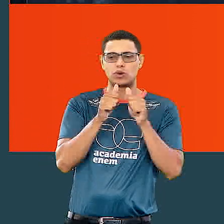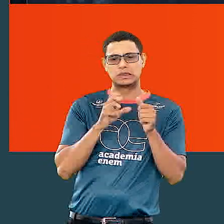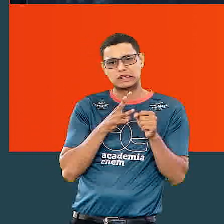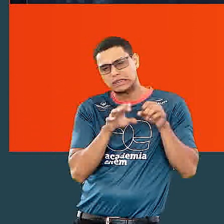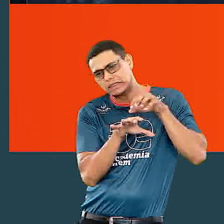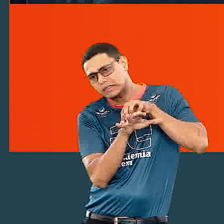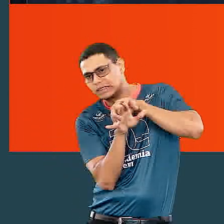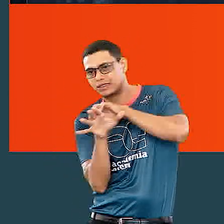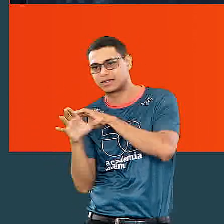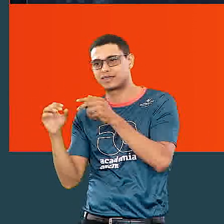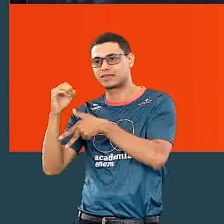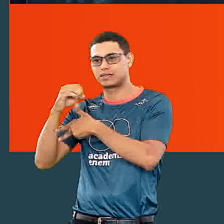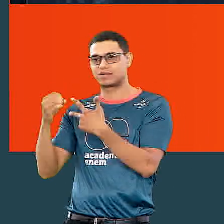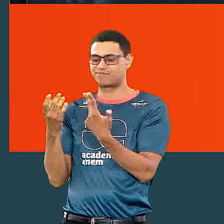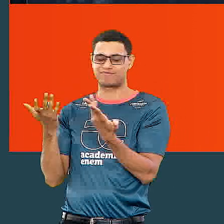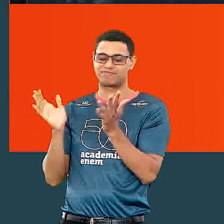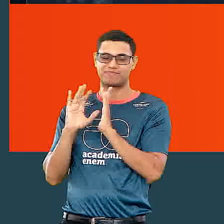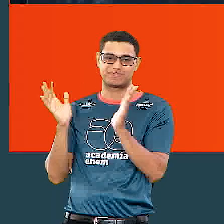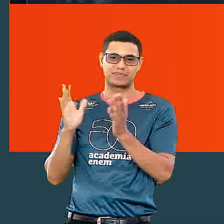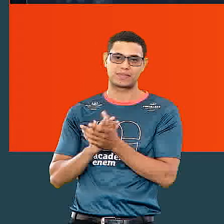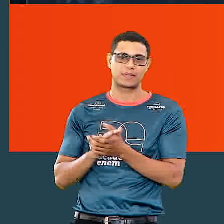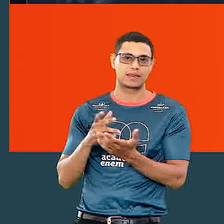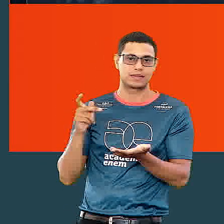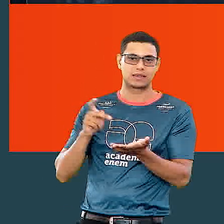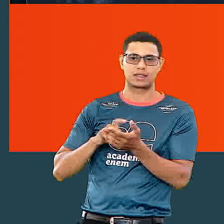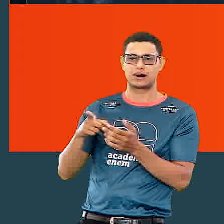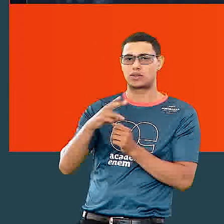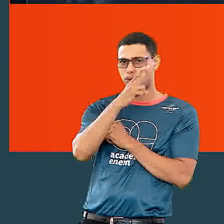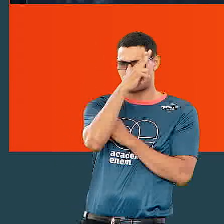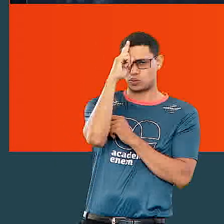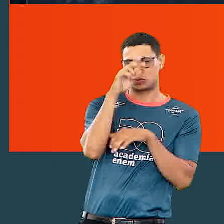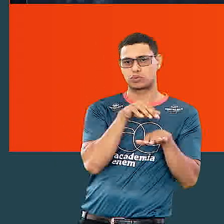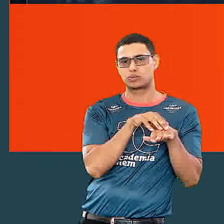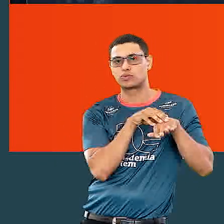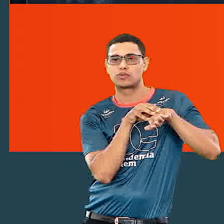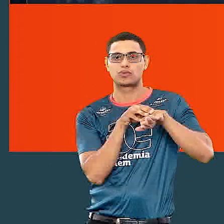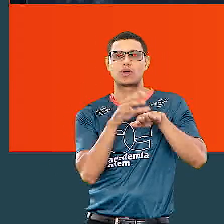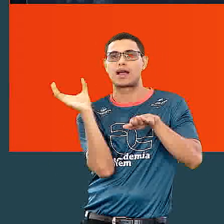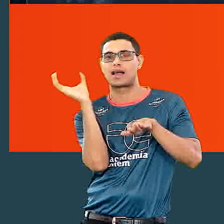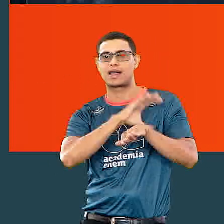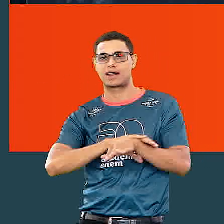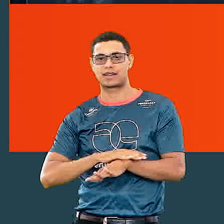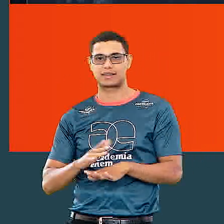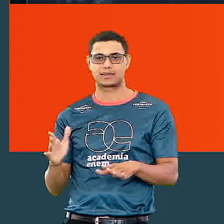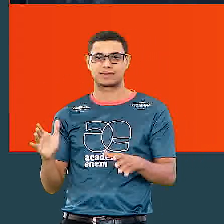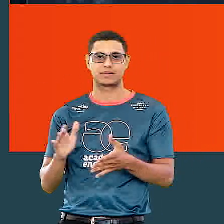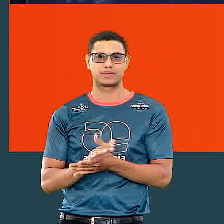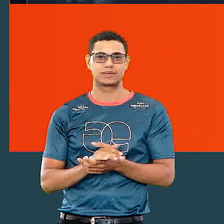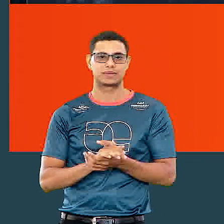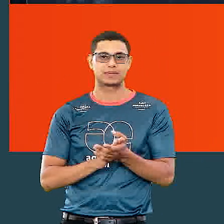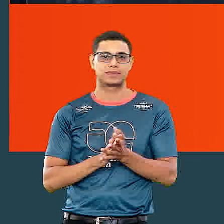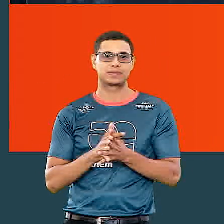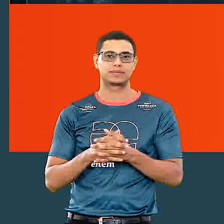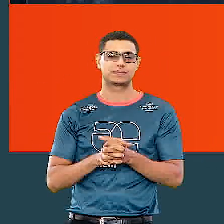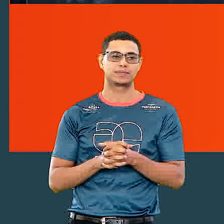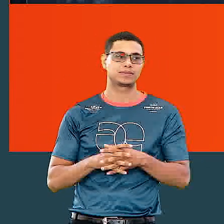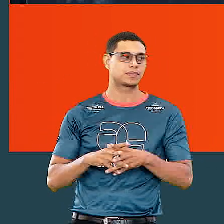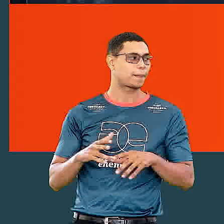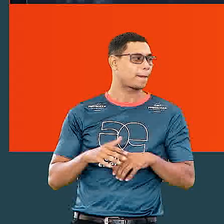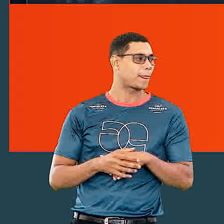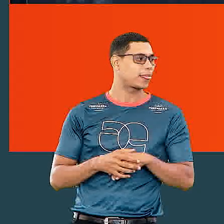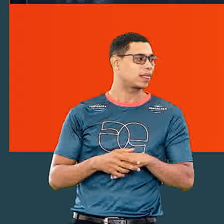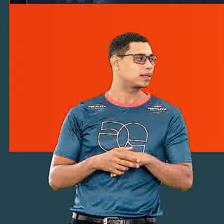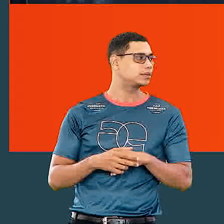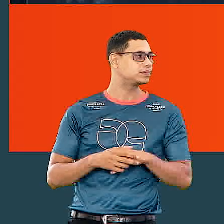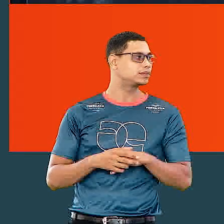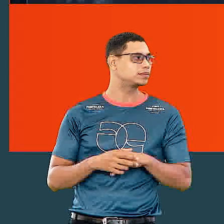Enem. Quer lá saber de nada, mano. Ele foi de Uber, e foi de Uber Black. Tá certo? Ora, mas rapaz, tá vendo?